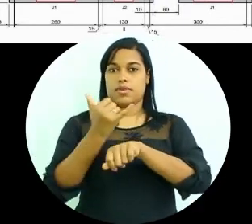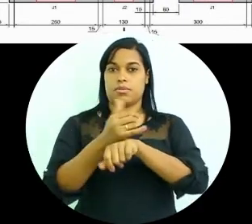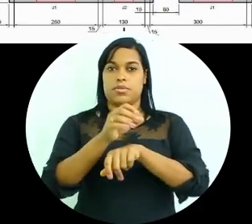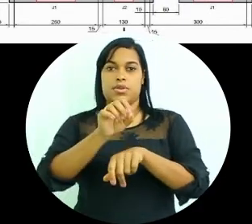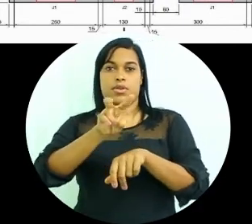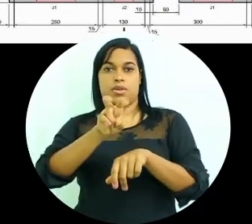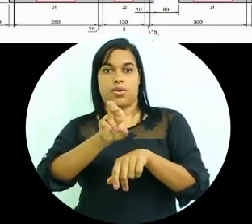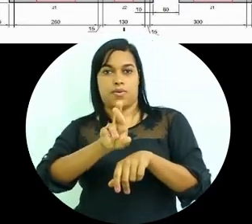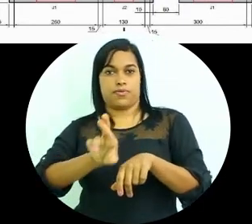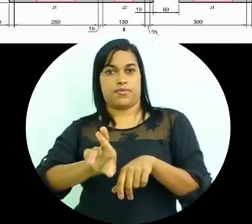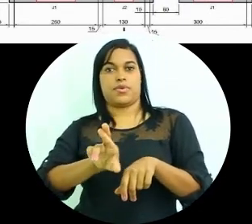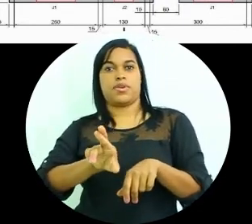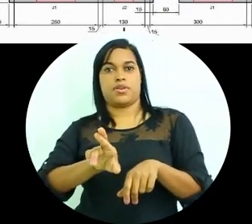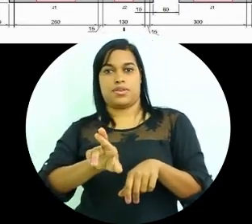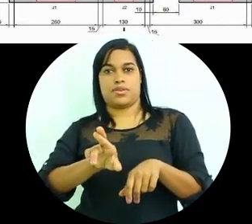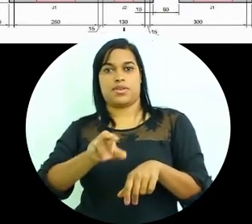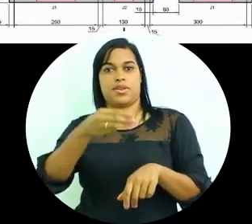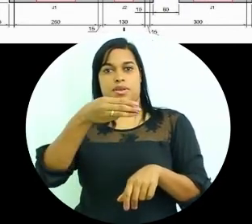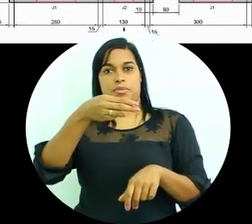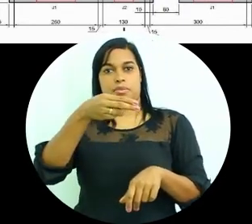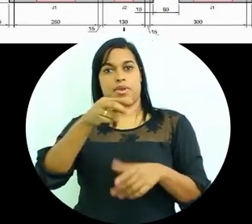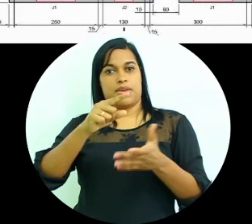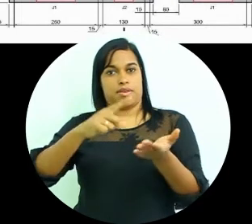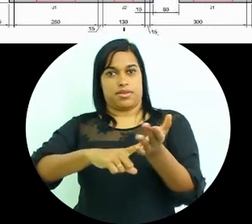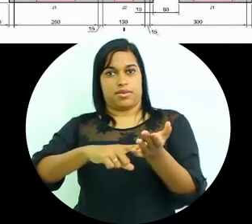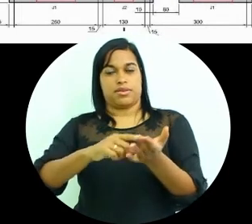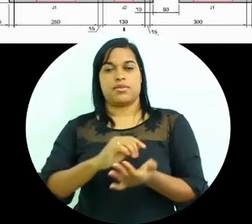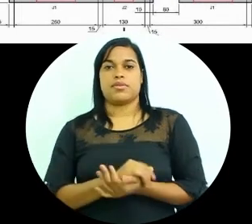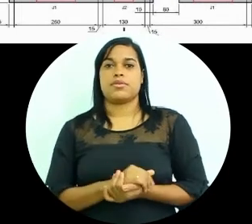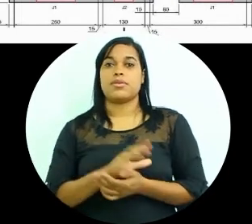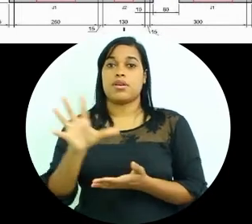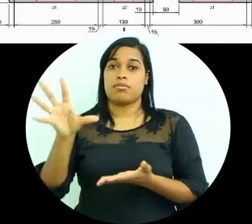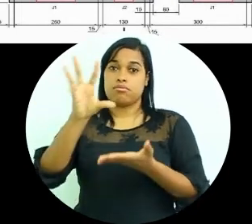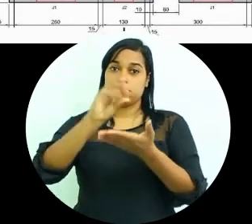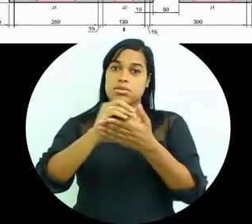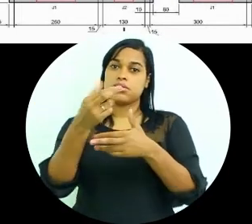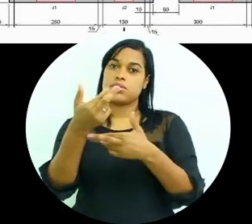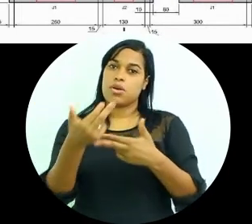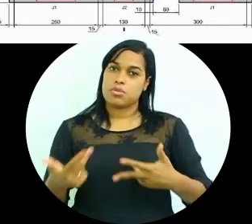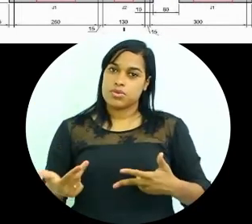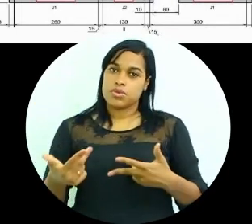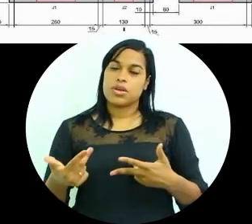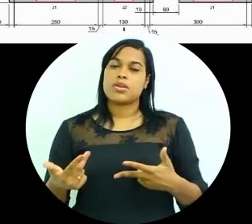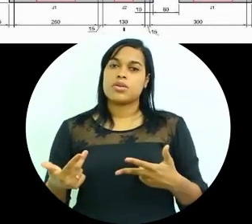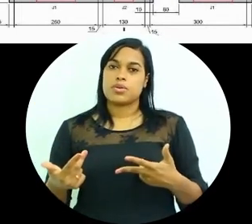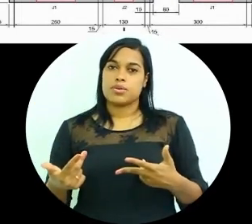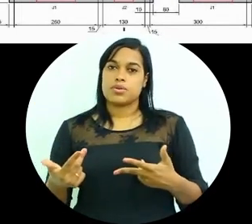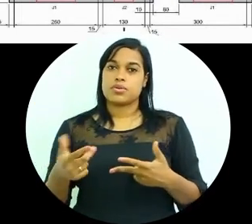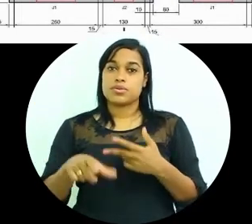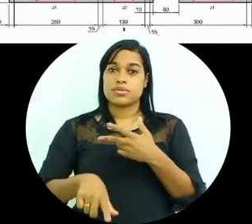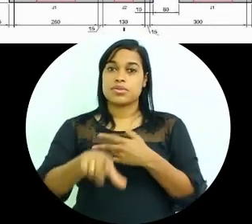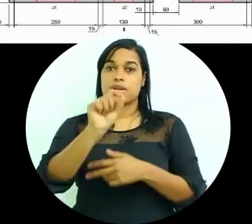ferramenta Move, o atalho M, Enter, seleciono o objeto,